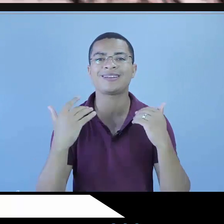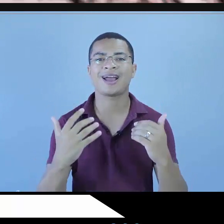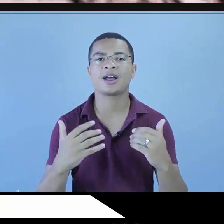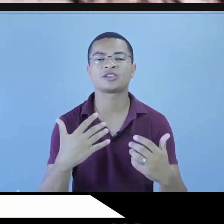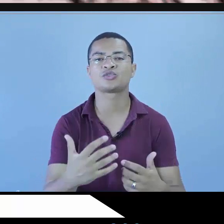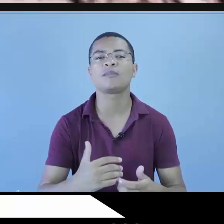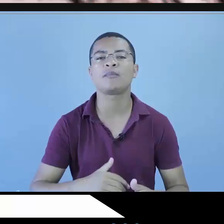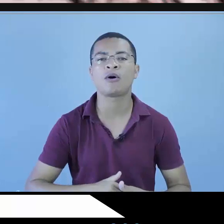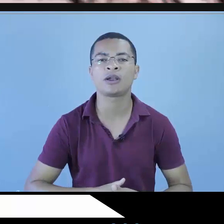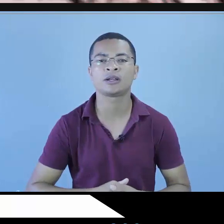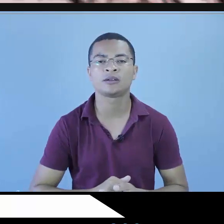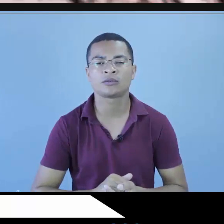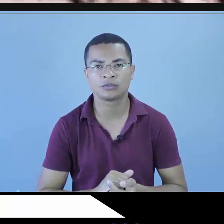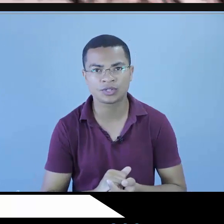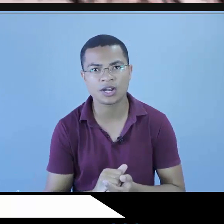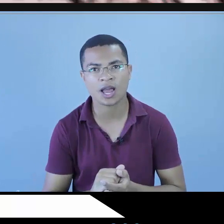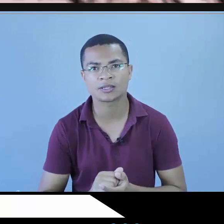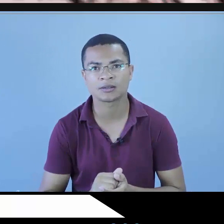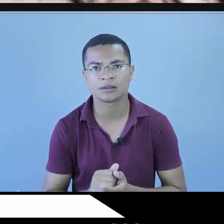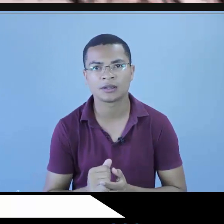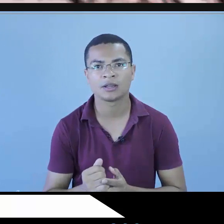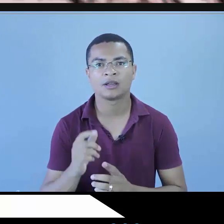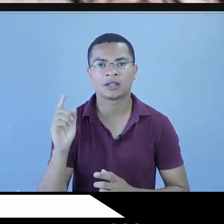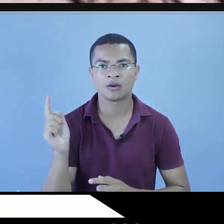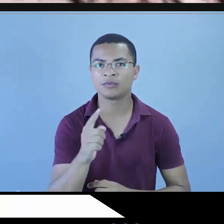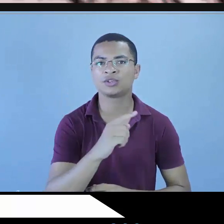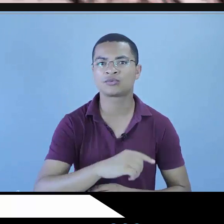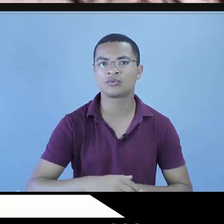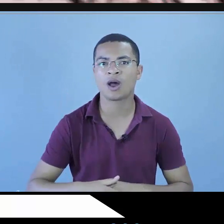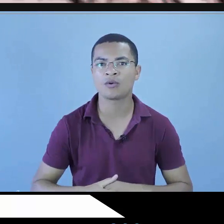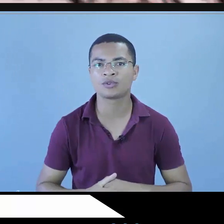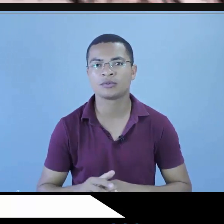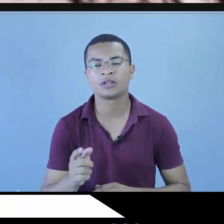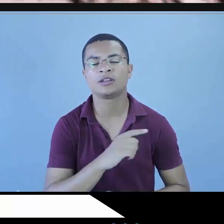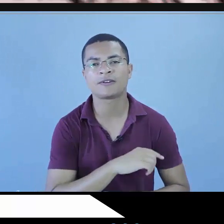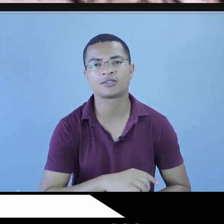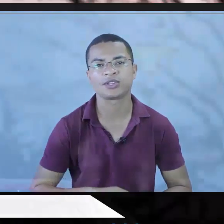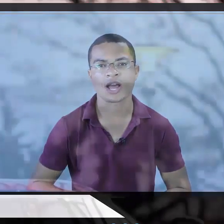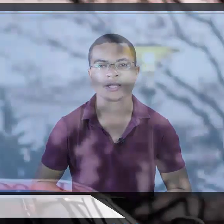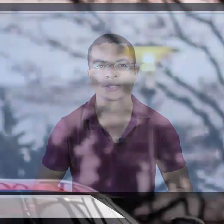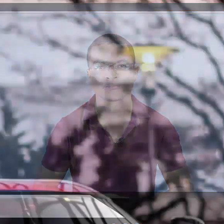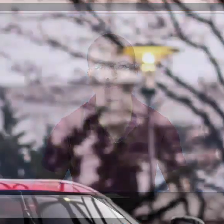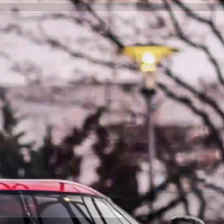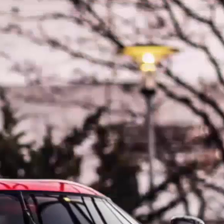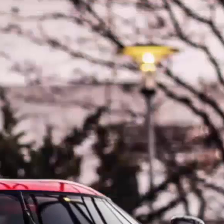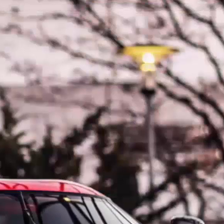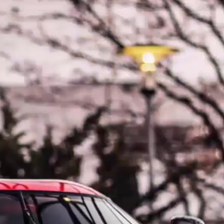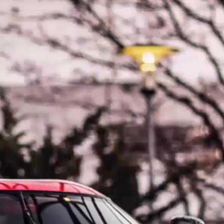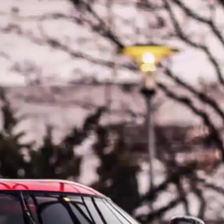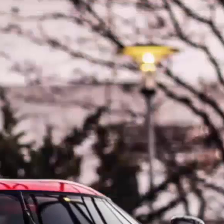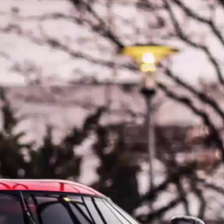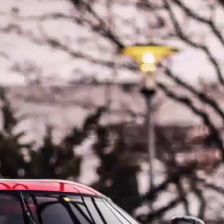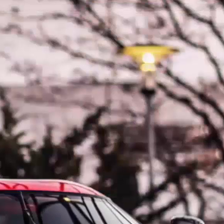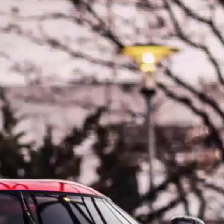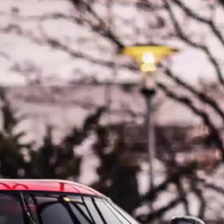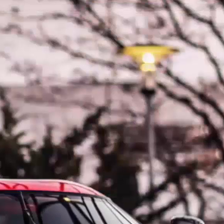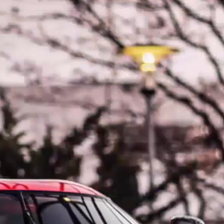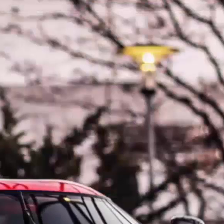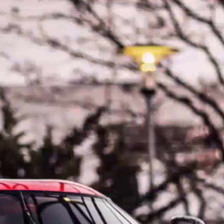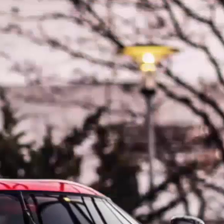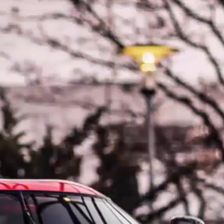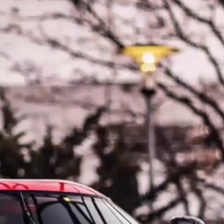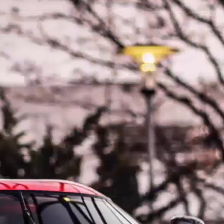vai treinar a sua memória dos sinais. Então, escuta o áudio e faça os sinais.